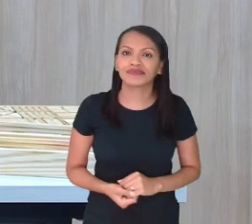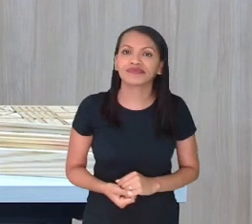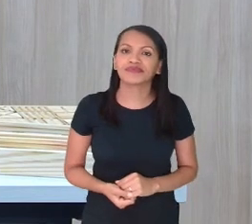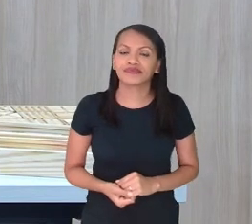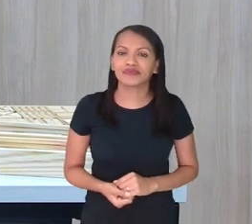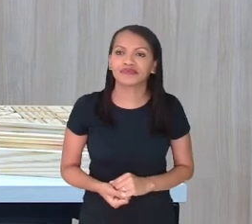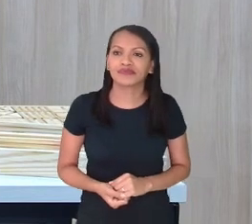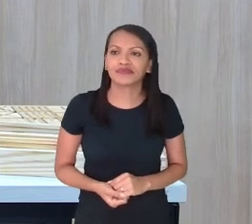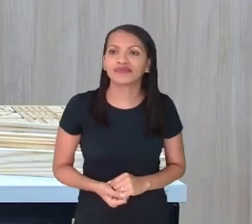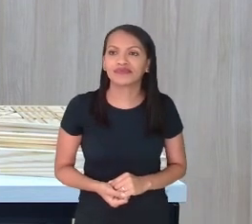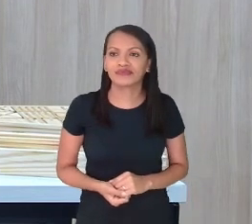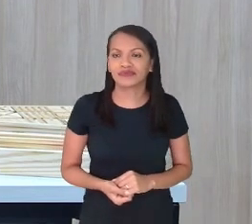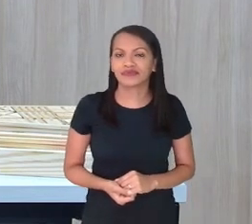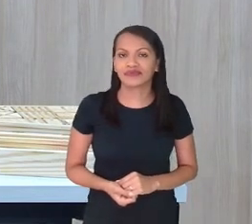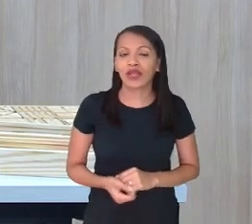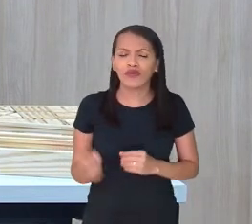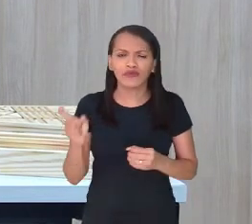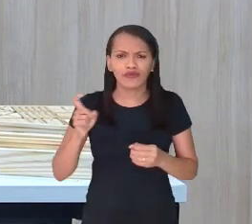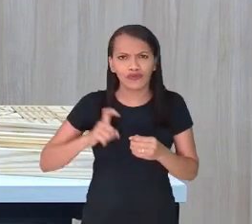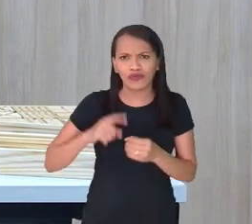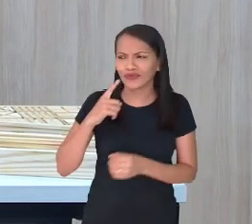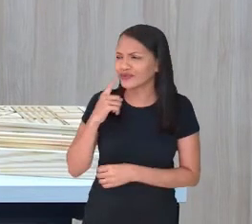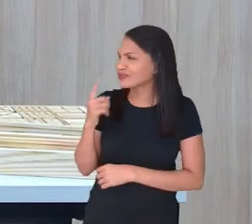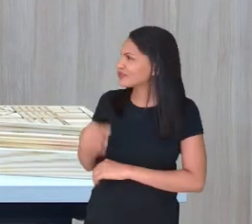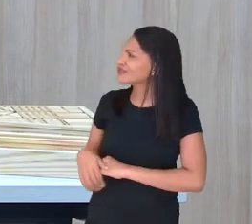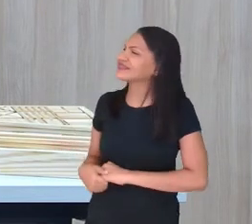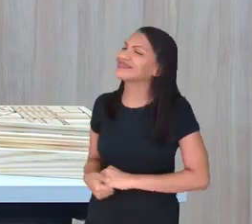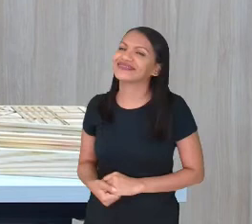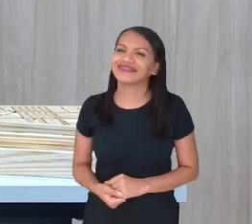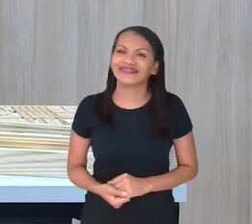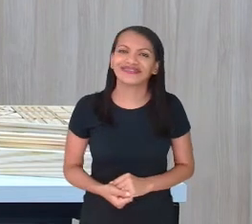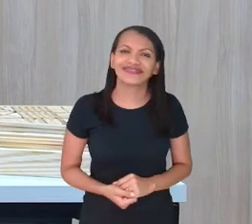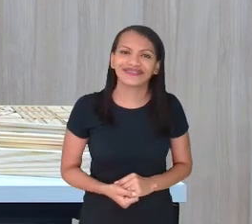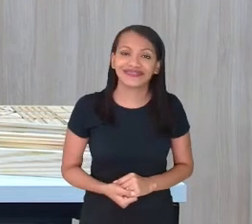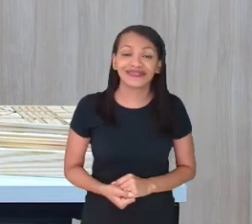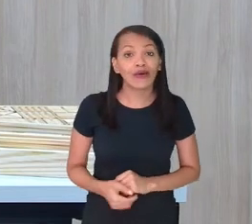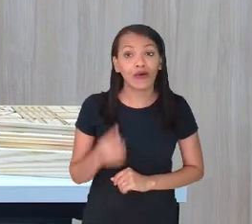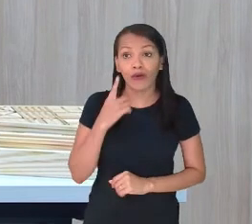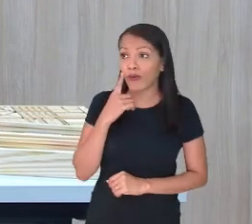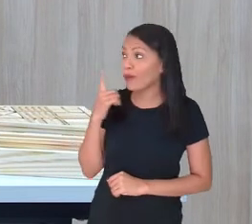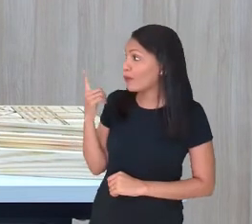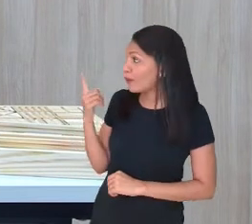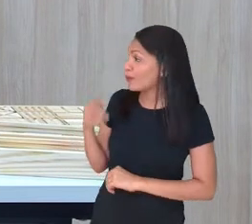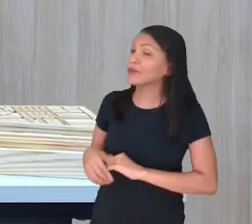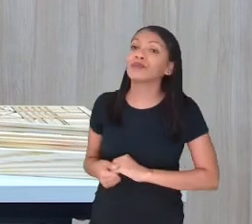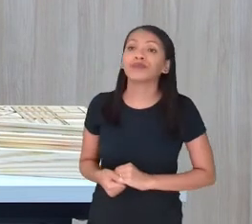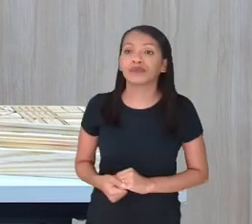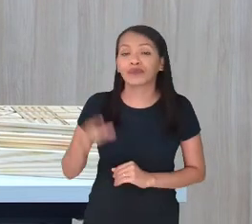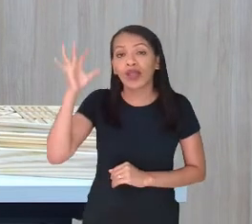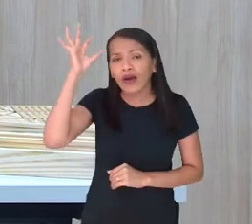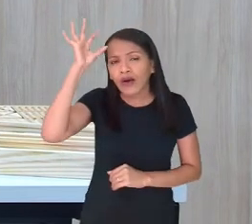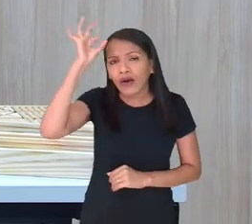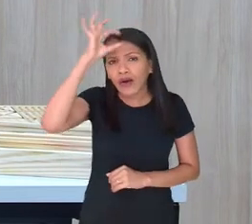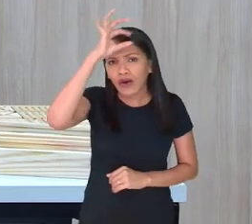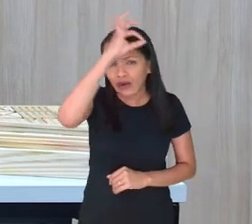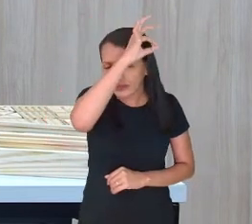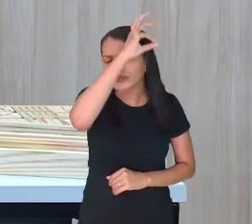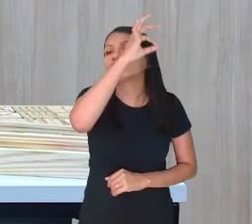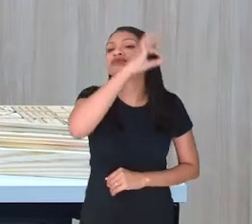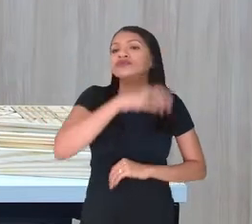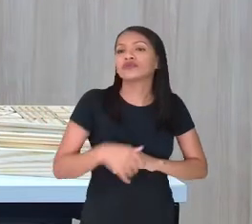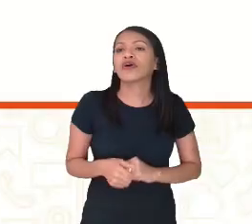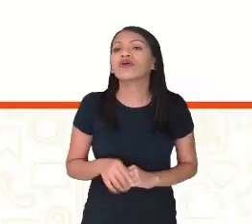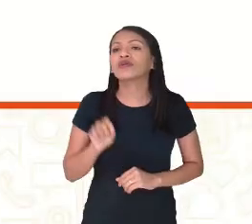Eu acho que eu passei demais, vou voltar um pouquinho. Tá aqui. Cognição, falamos aqui, a cognição,